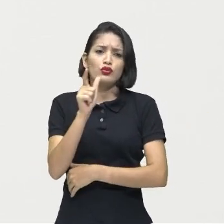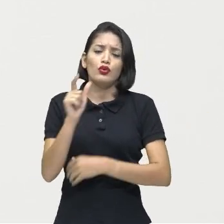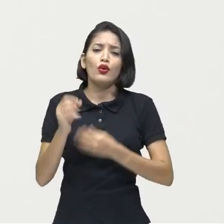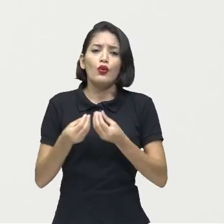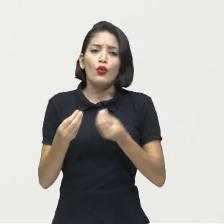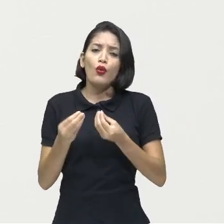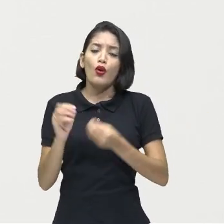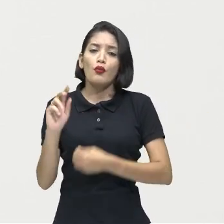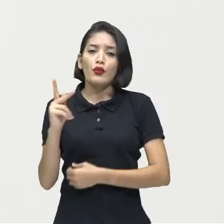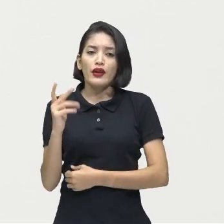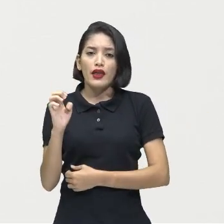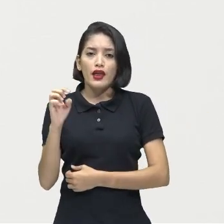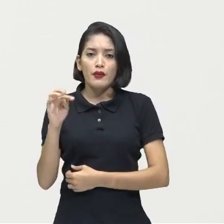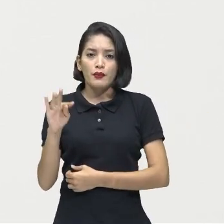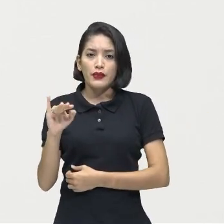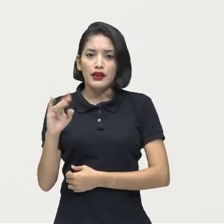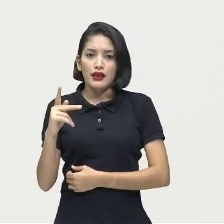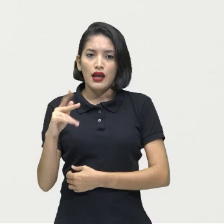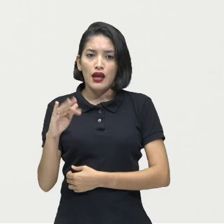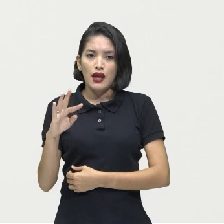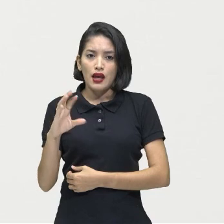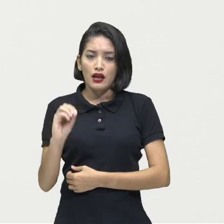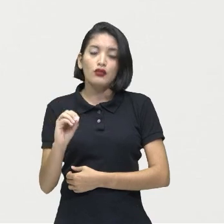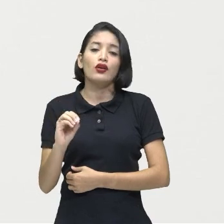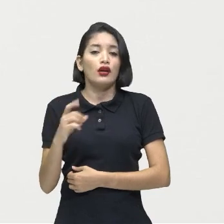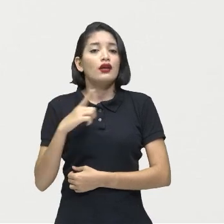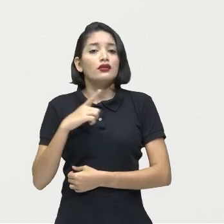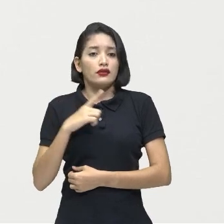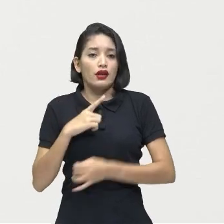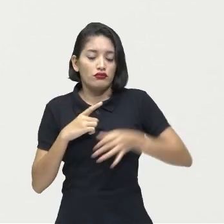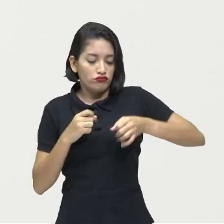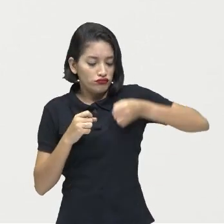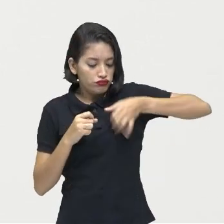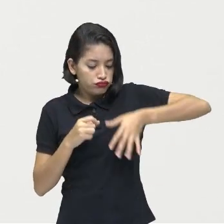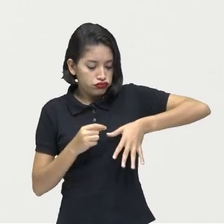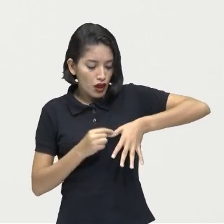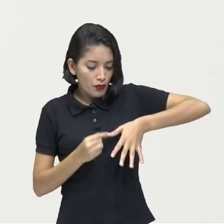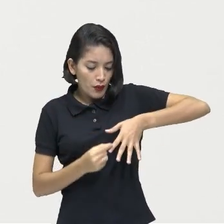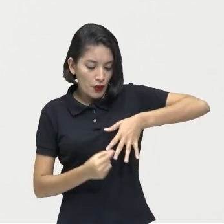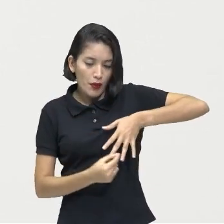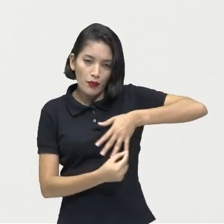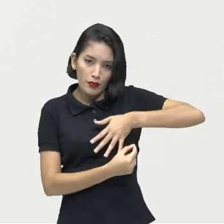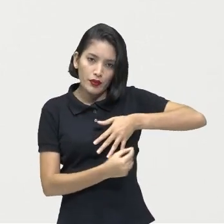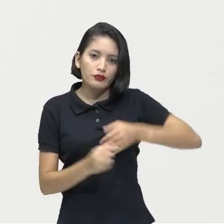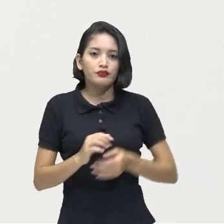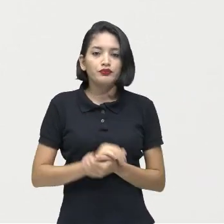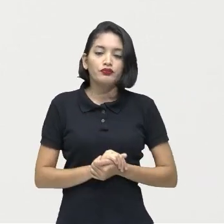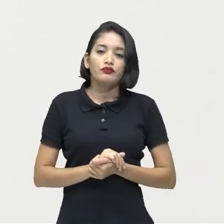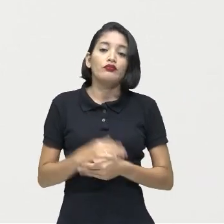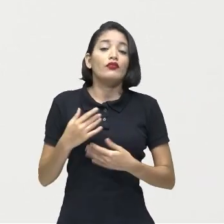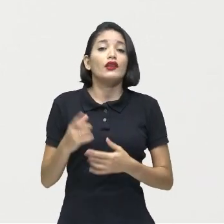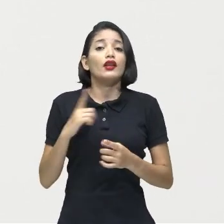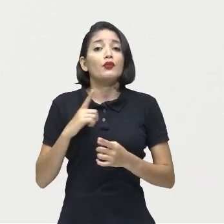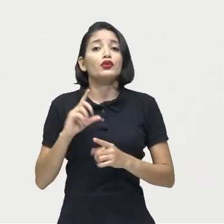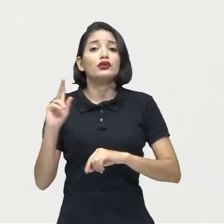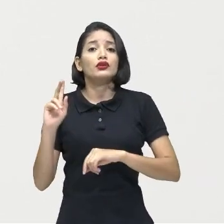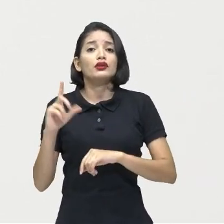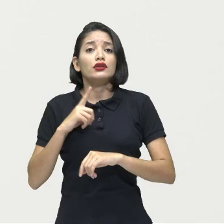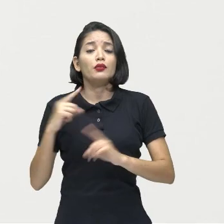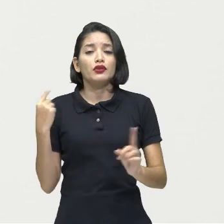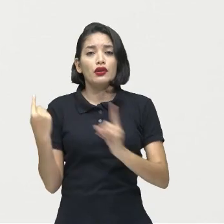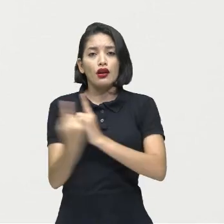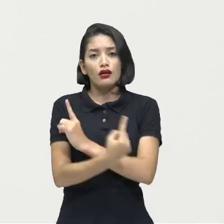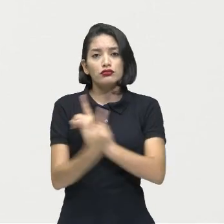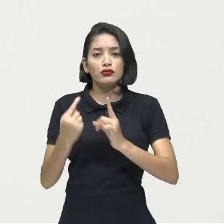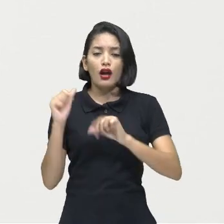epitélio para os capilares, localizados em torno dos alvéolos. No sentido oposto, ocorre a difusão de gás